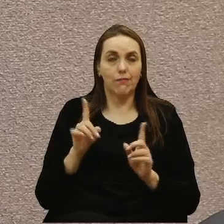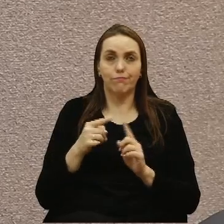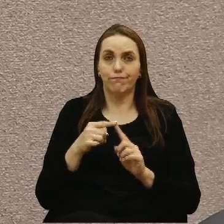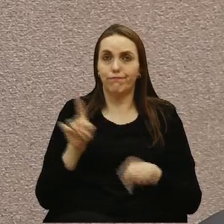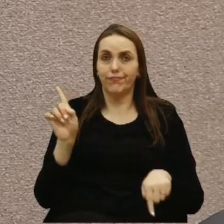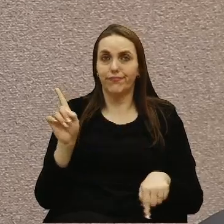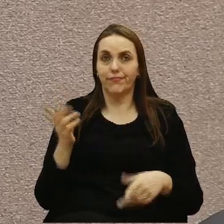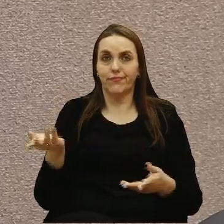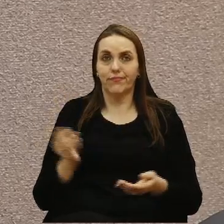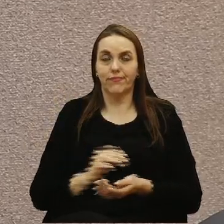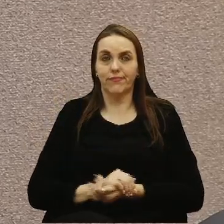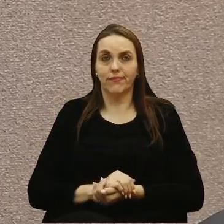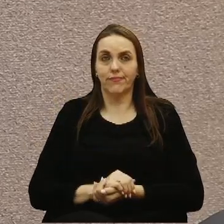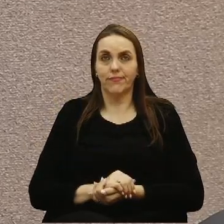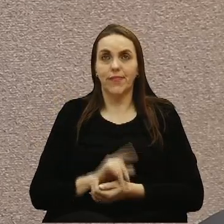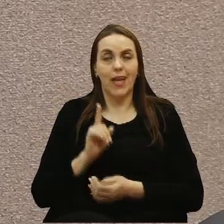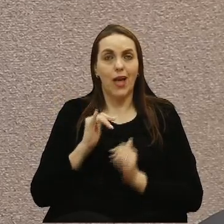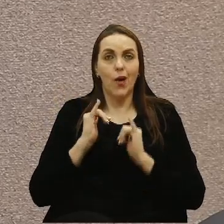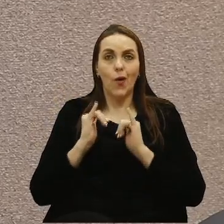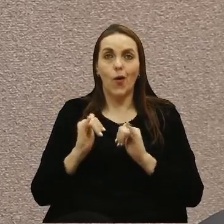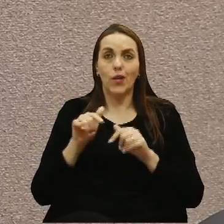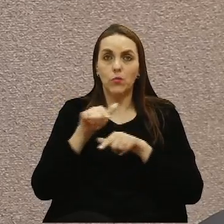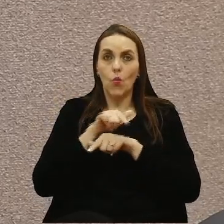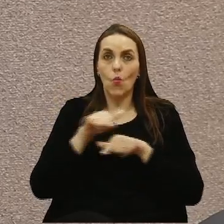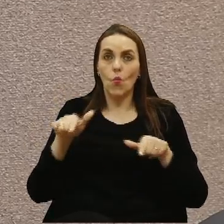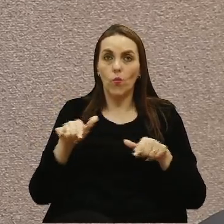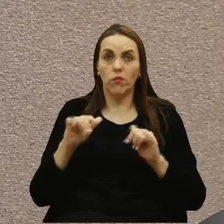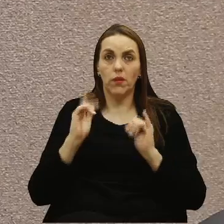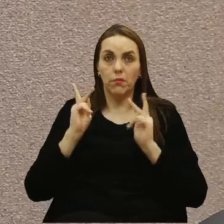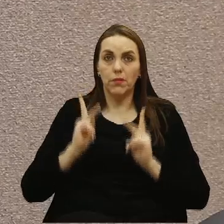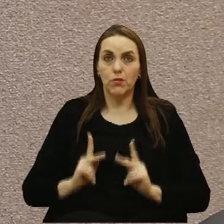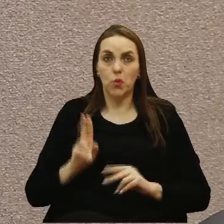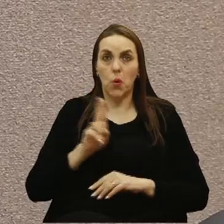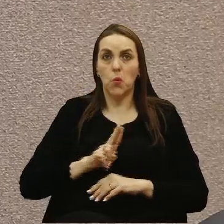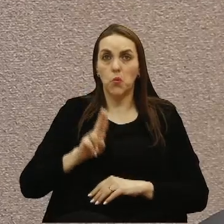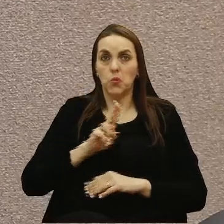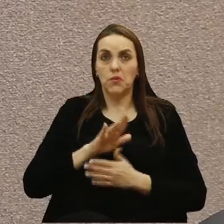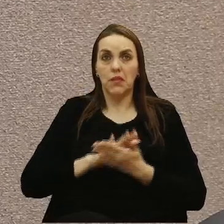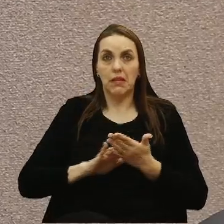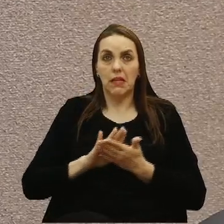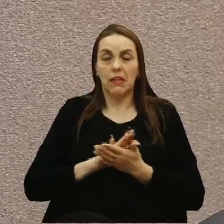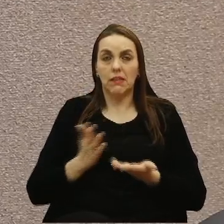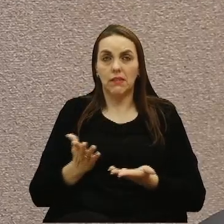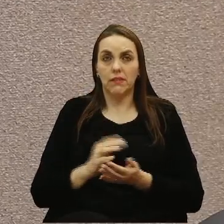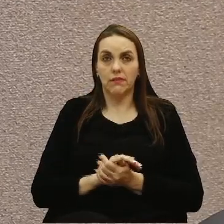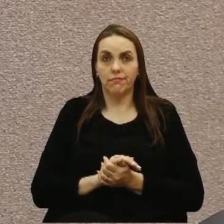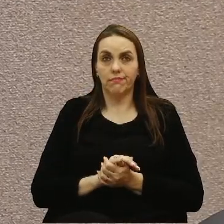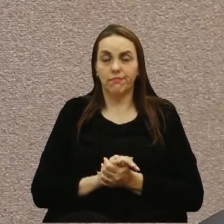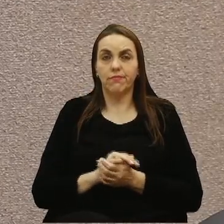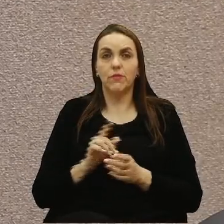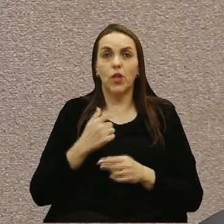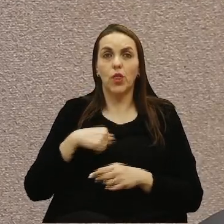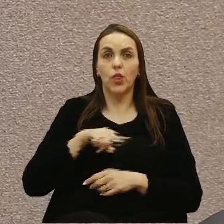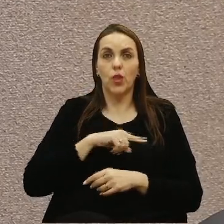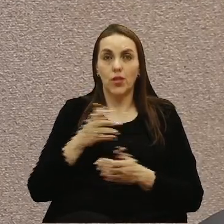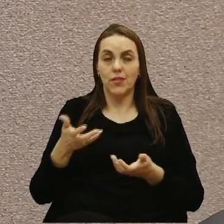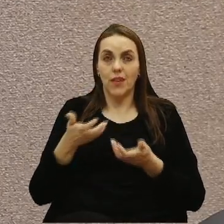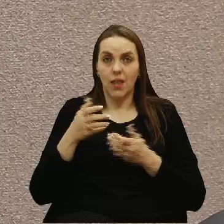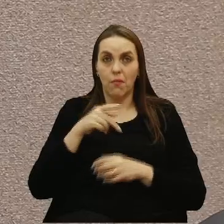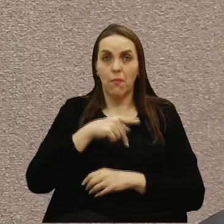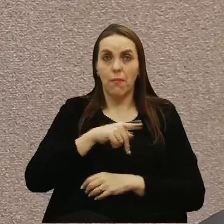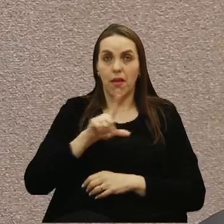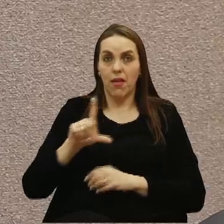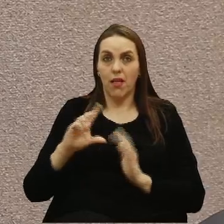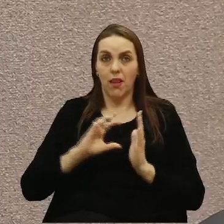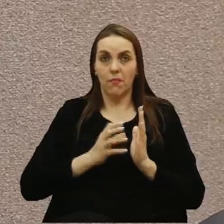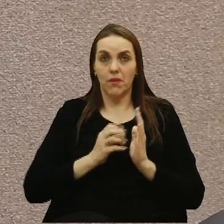amigos. É ônibus rodando vazio, sem passageiros. O que nós queremos, nós do Partido Liberal? Que esses